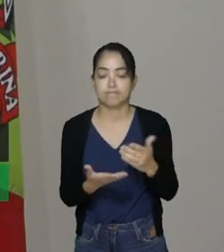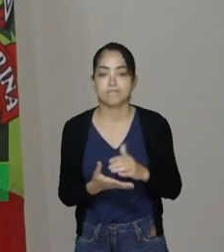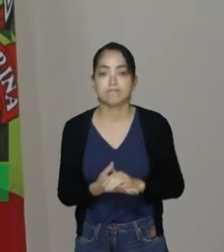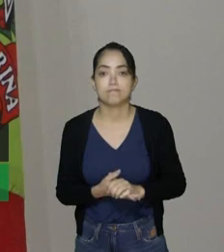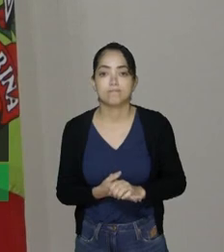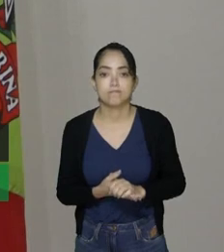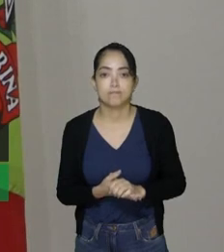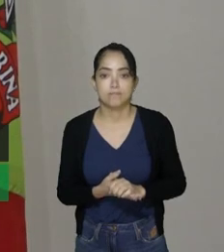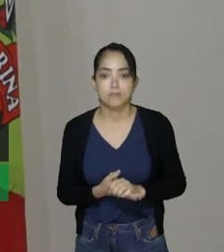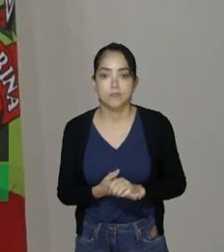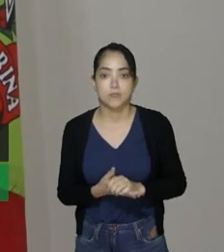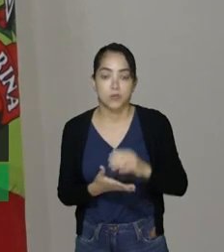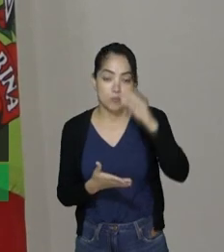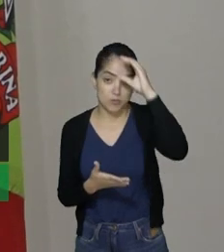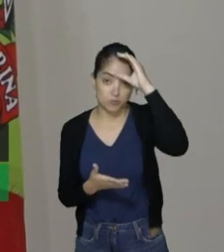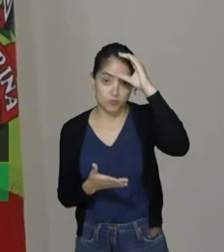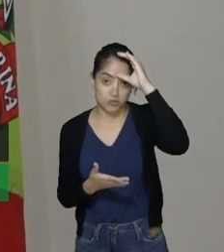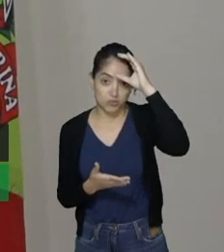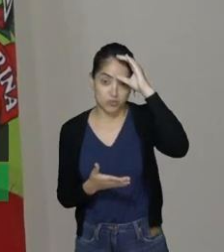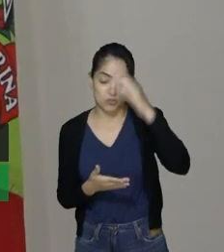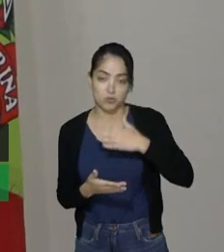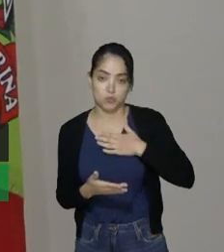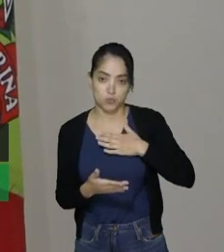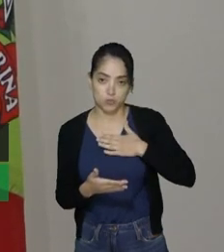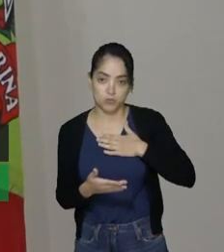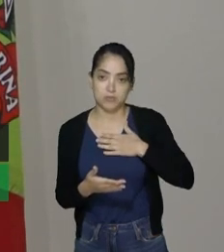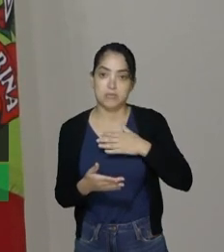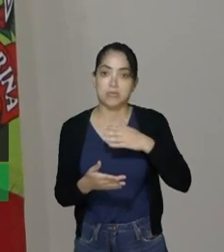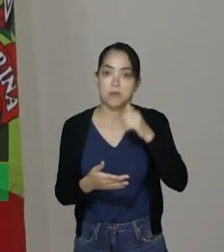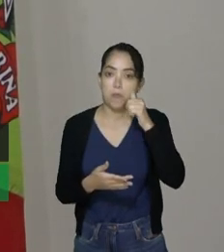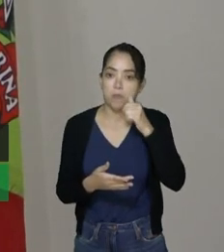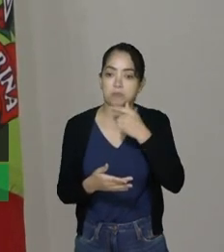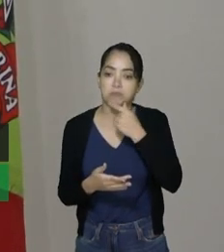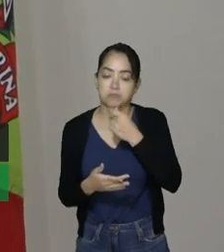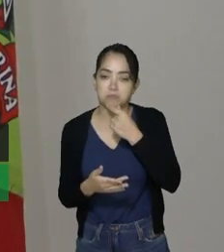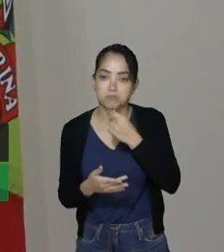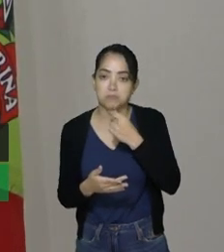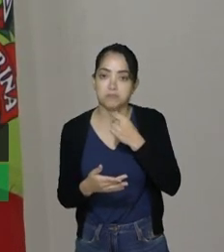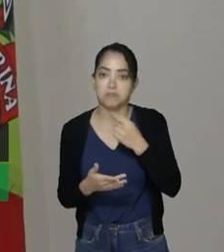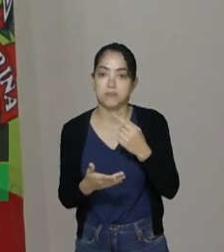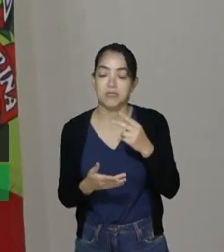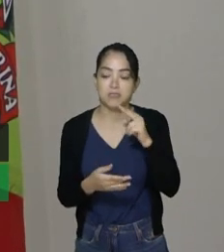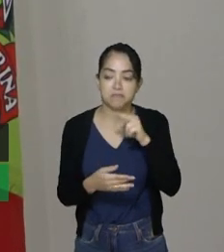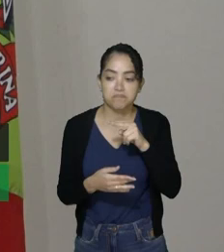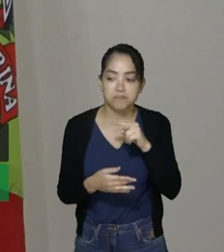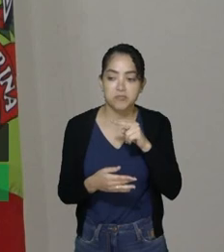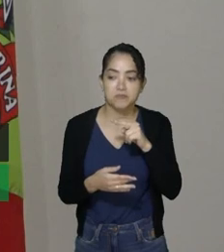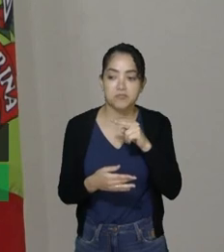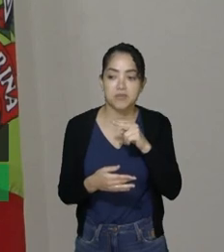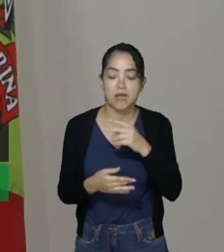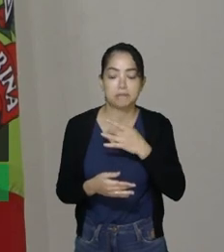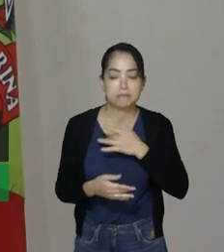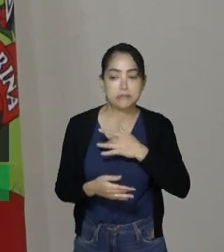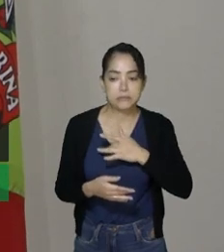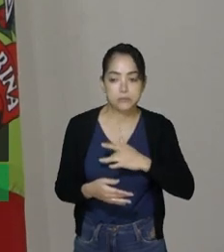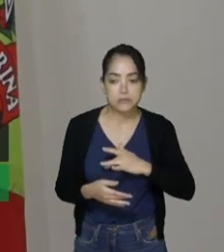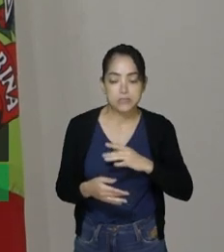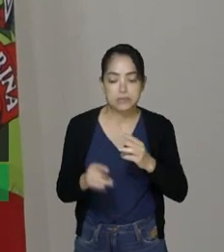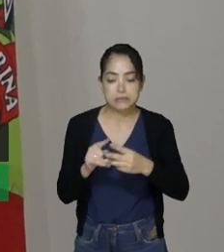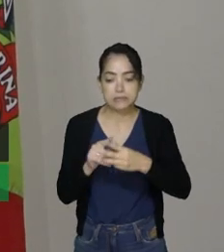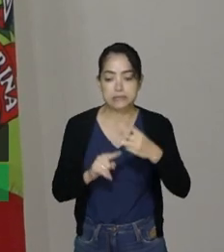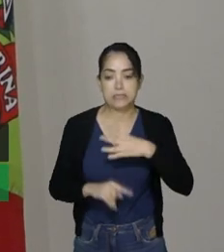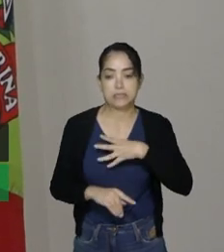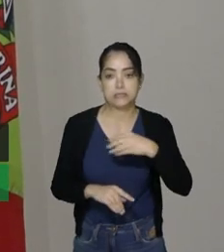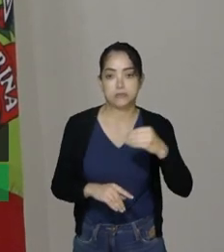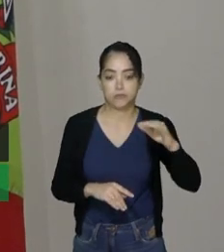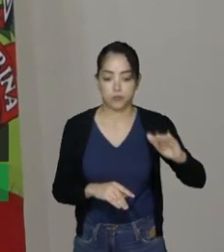os meus tios, que eram bastantes tias, diziam assim: coitada da Irene, com aqueles três filhos pequenos,